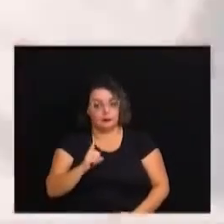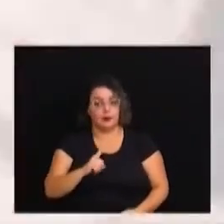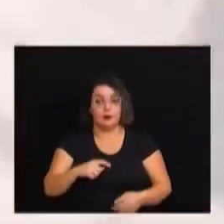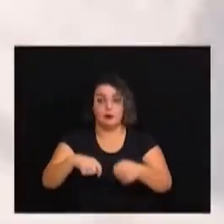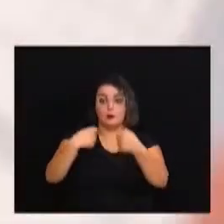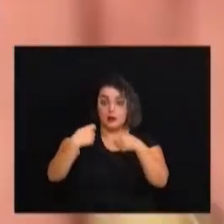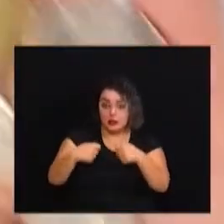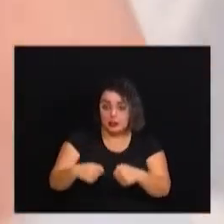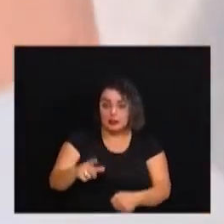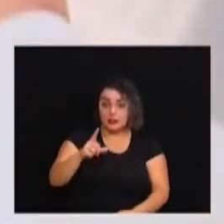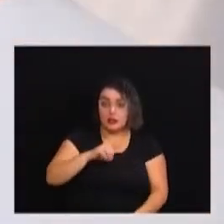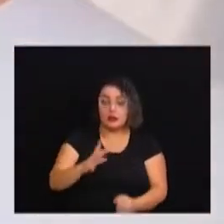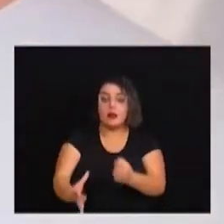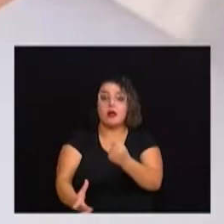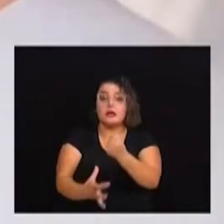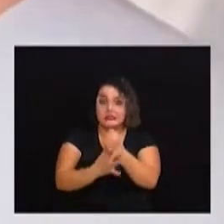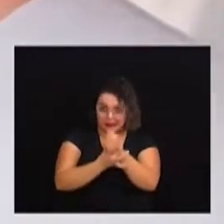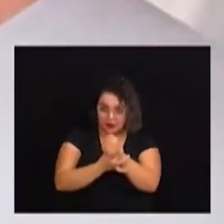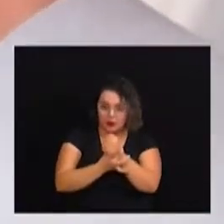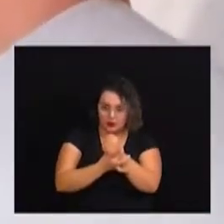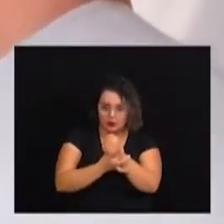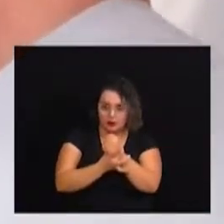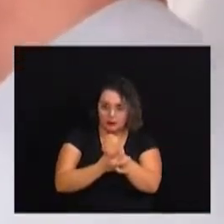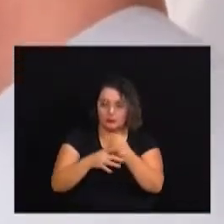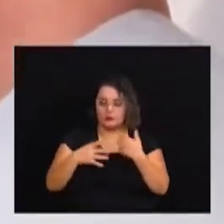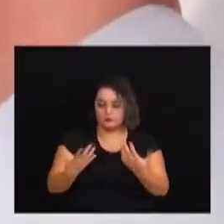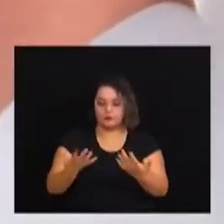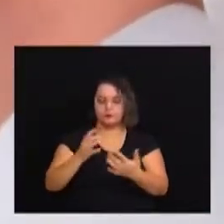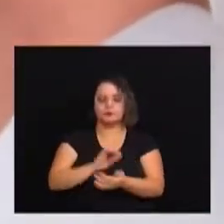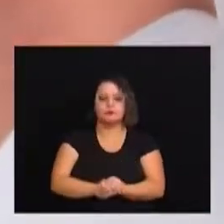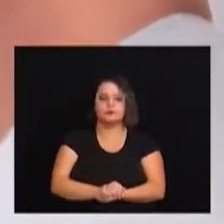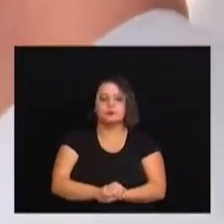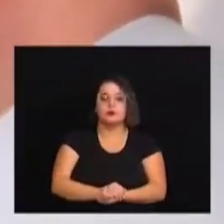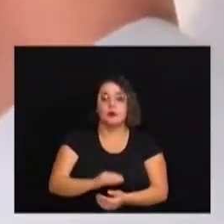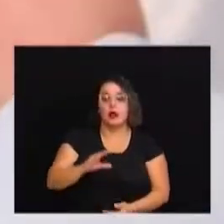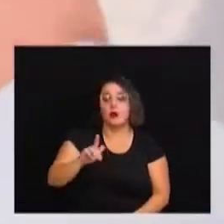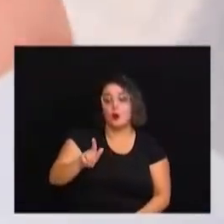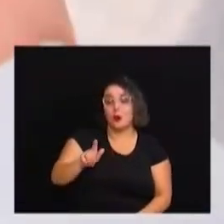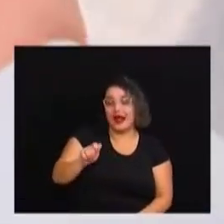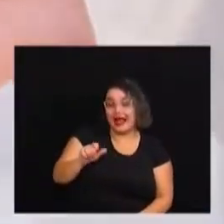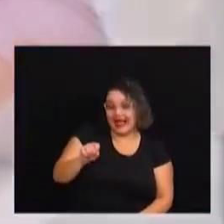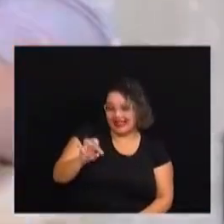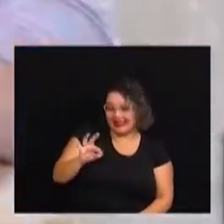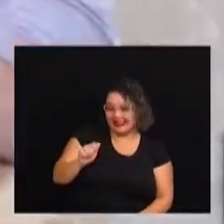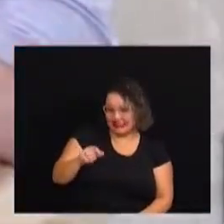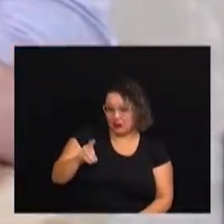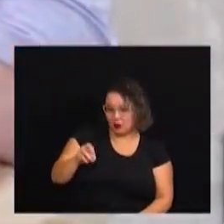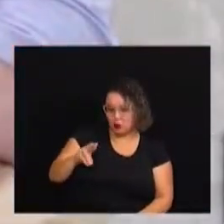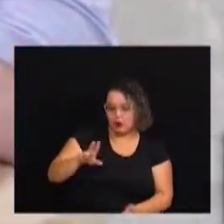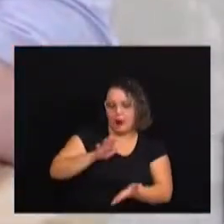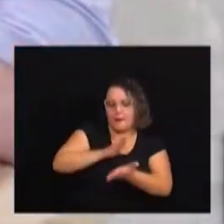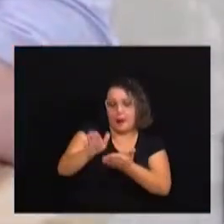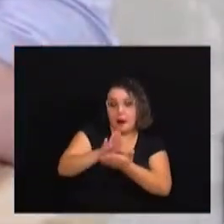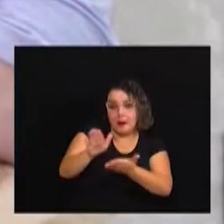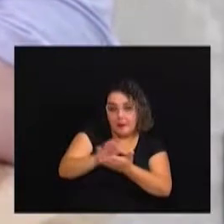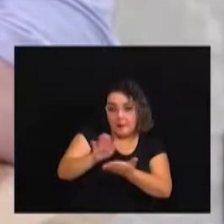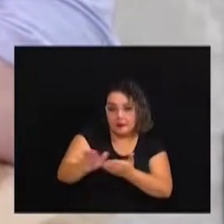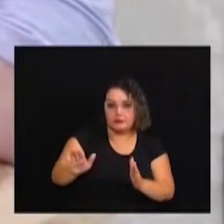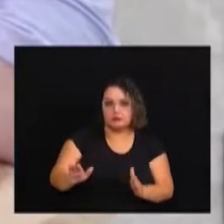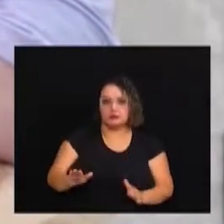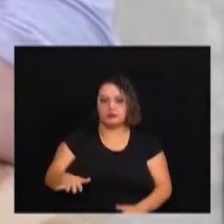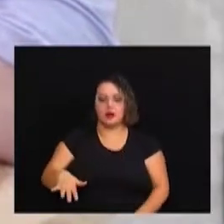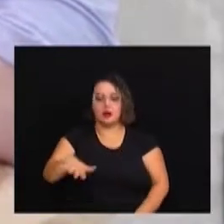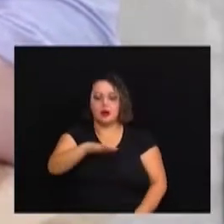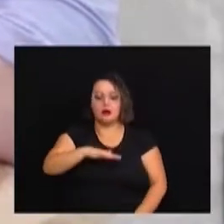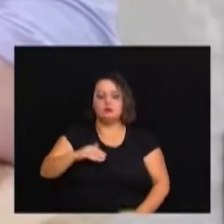eles precisam ter segurança. Se a gente pegar um gastador, o gastador ele é muito mais voltado